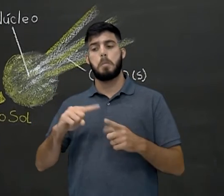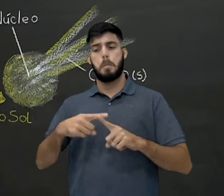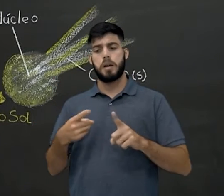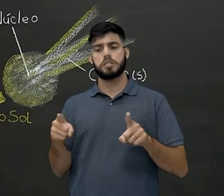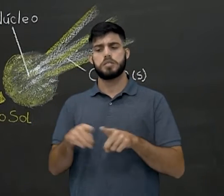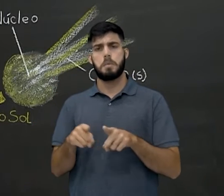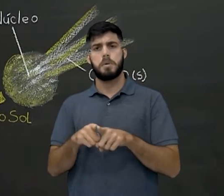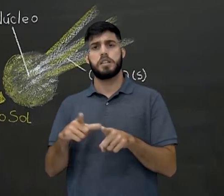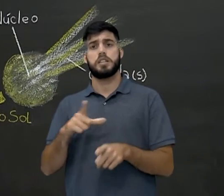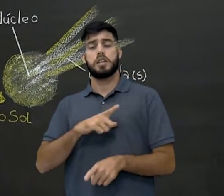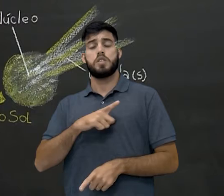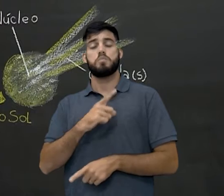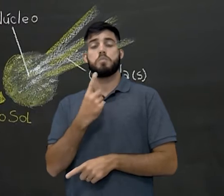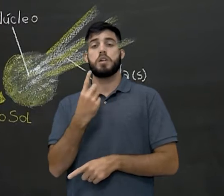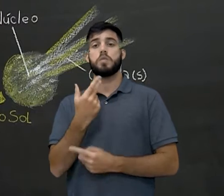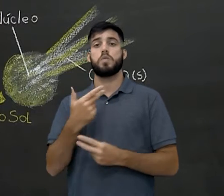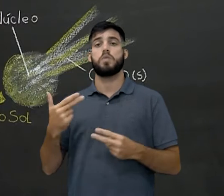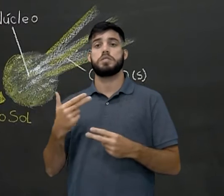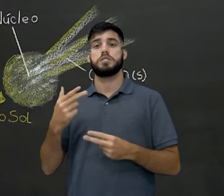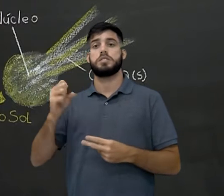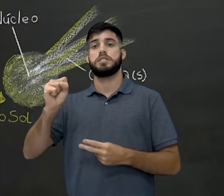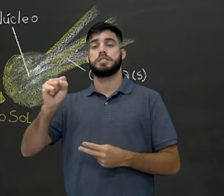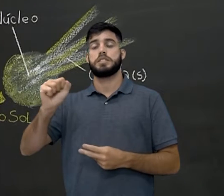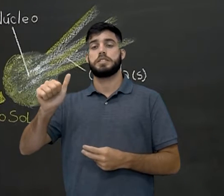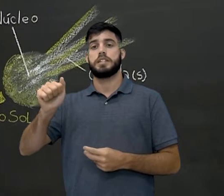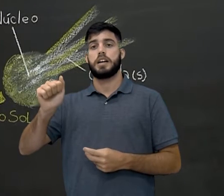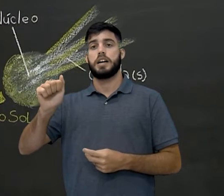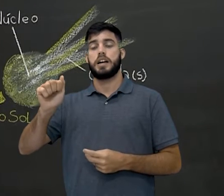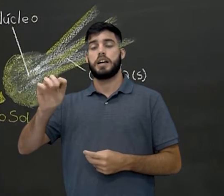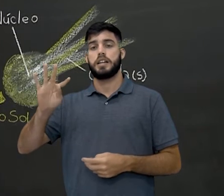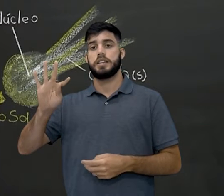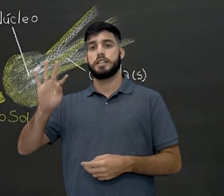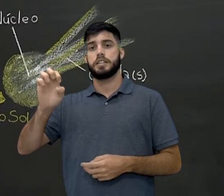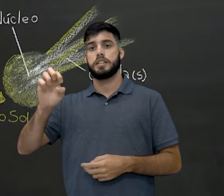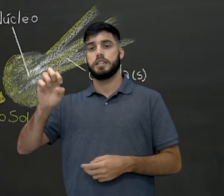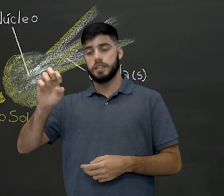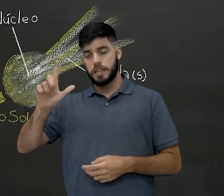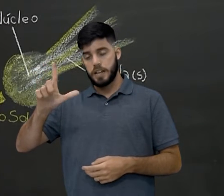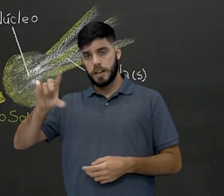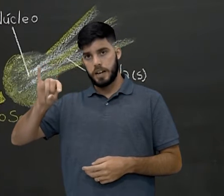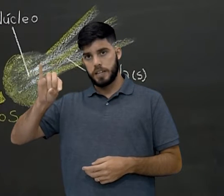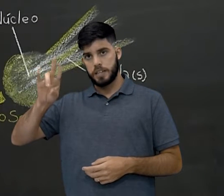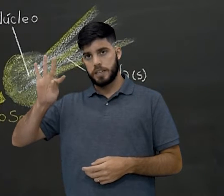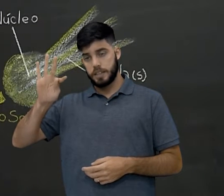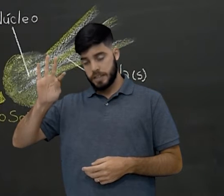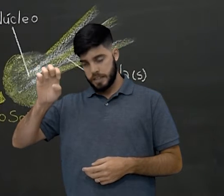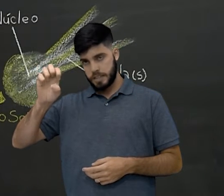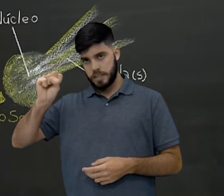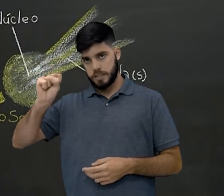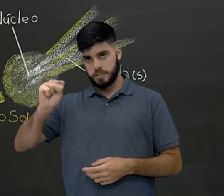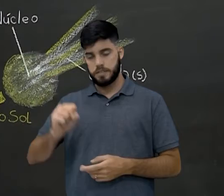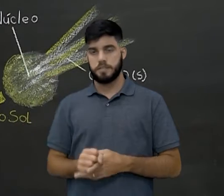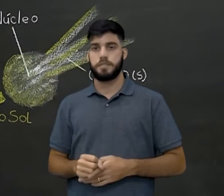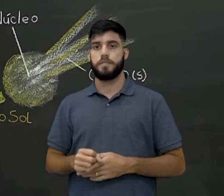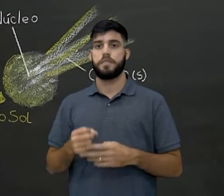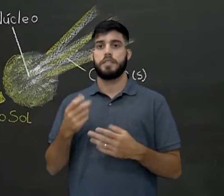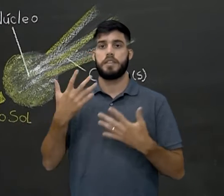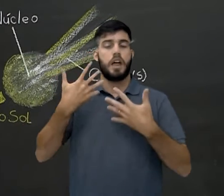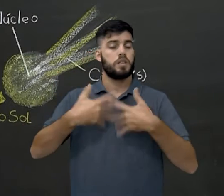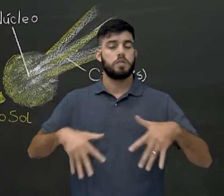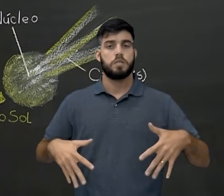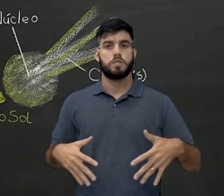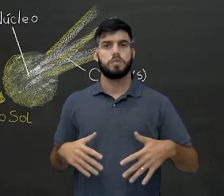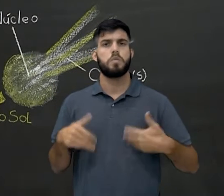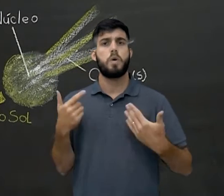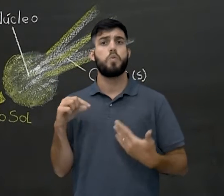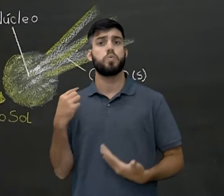planetas nós falamos que são corpos sem luz própria e os satélites naturais também. Quem é o nosso satélite natural? A Lua.